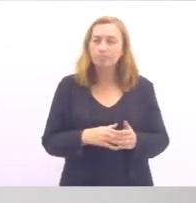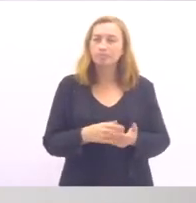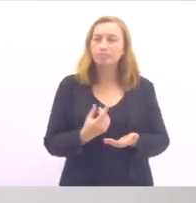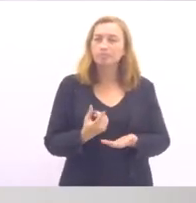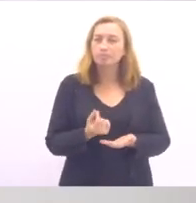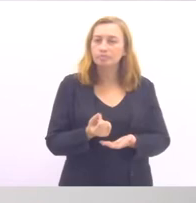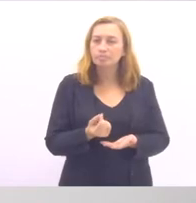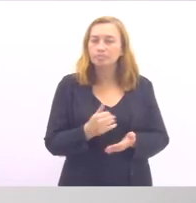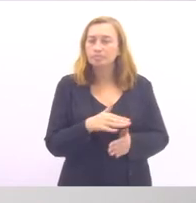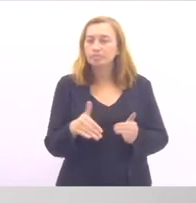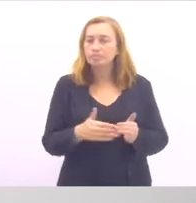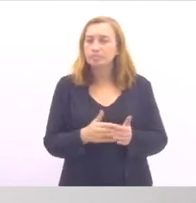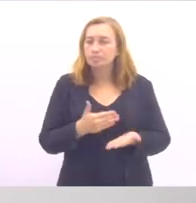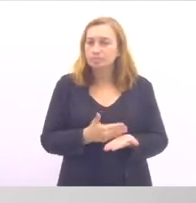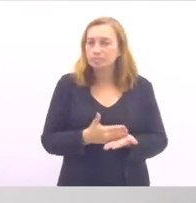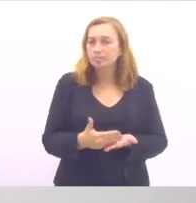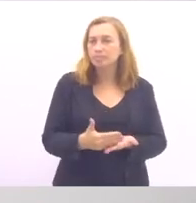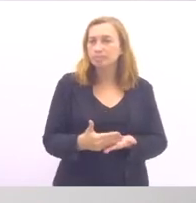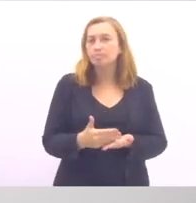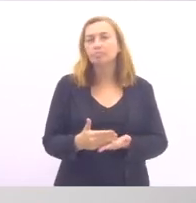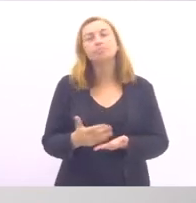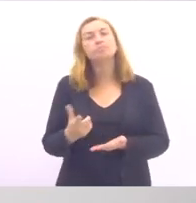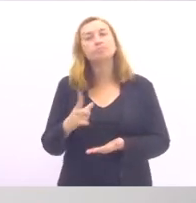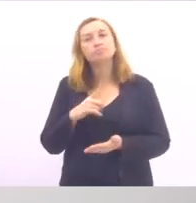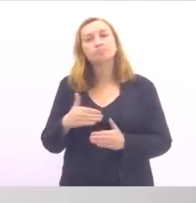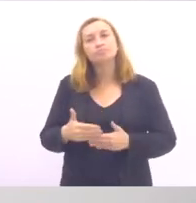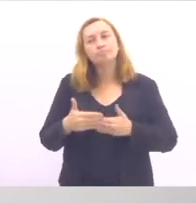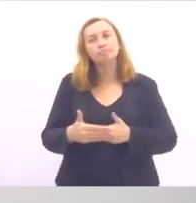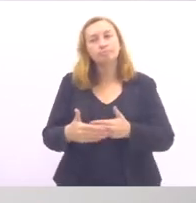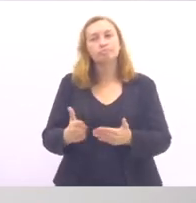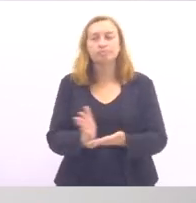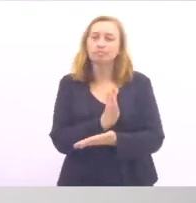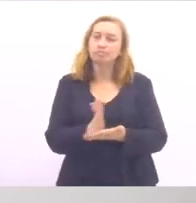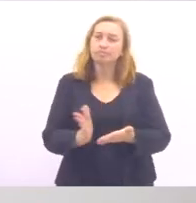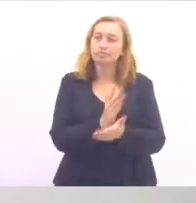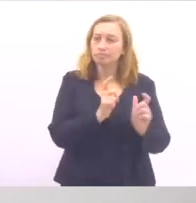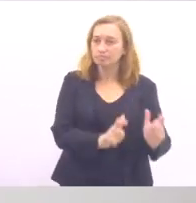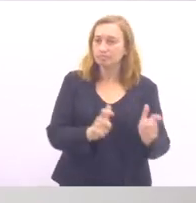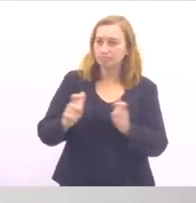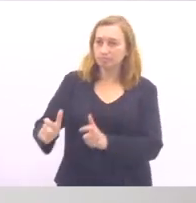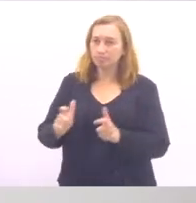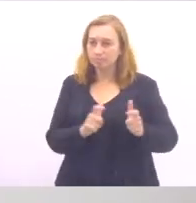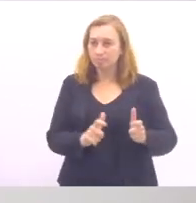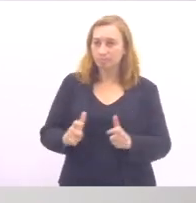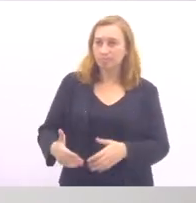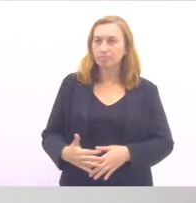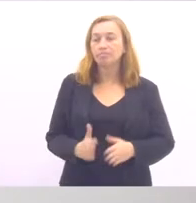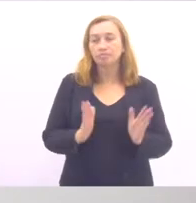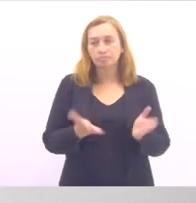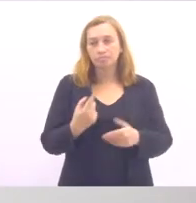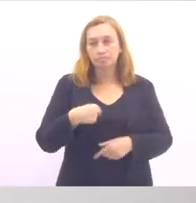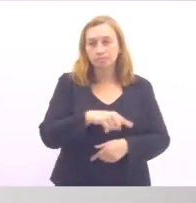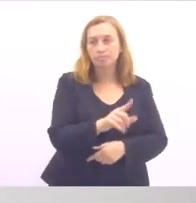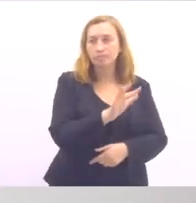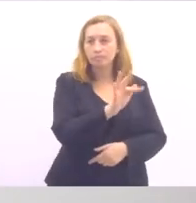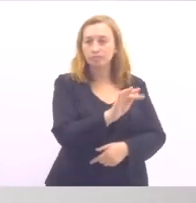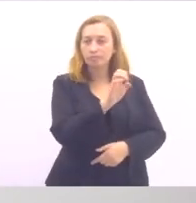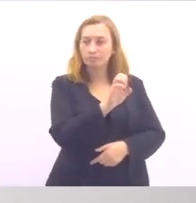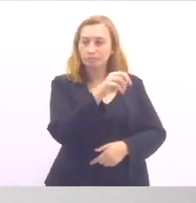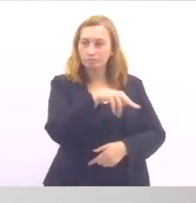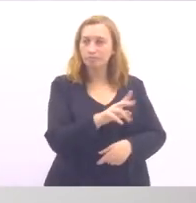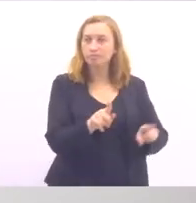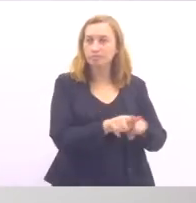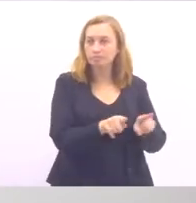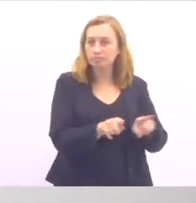orçamentária para dar o pontapé inicial. Então, a gente tem avançado em várias frentes. Vamos lá, hoje, então. Hoje a gente foi para o FECAM também, porque